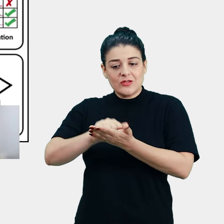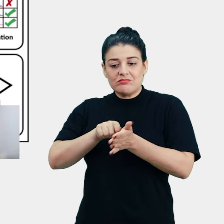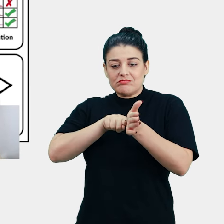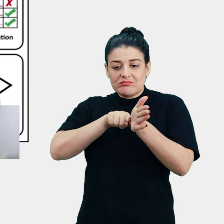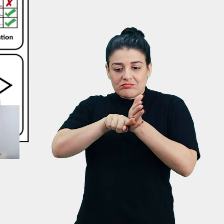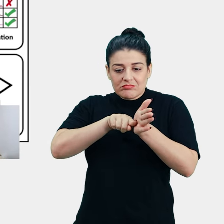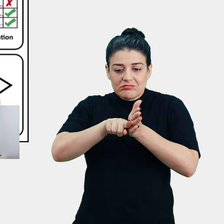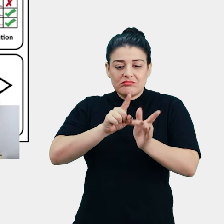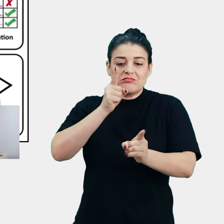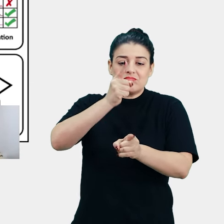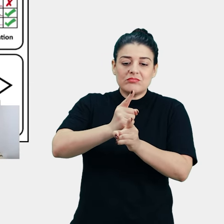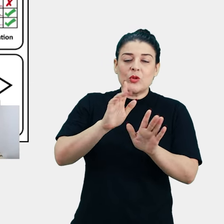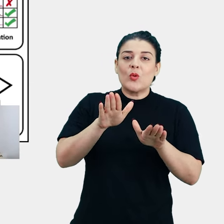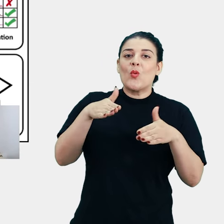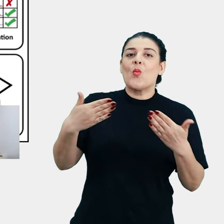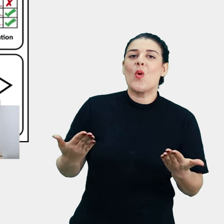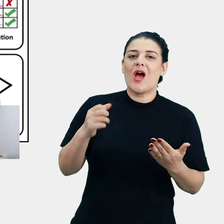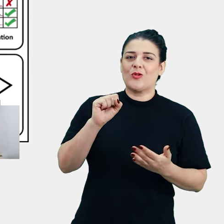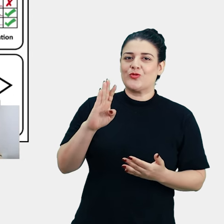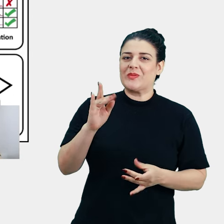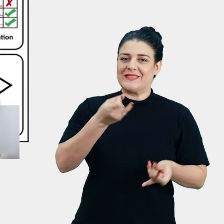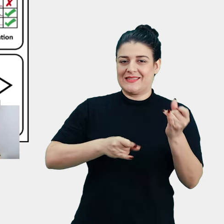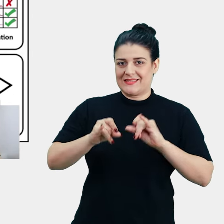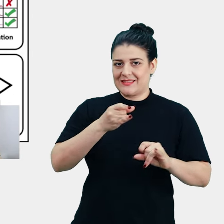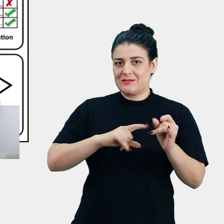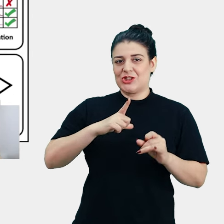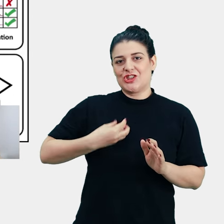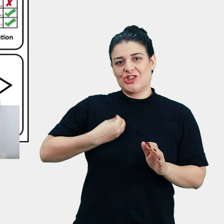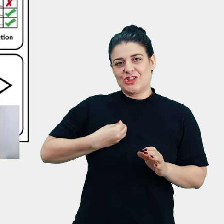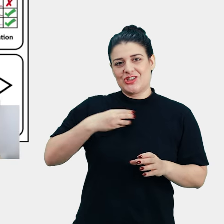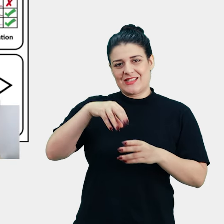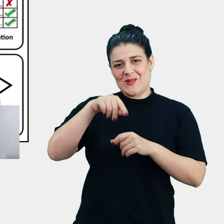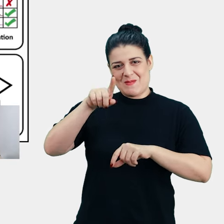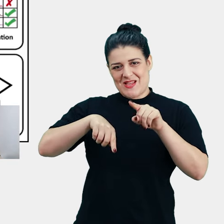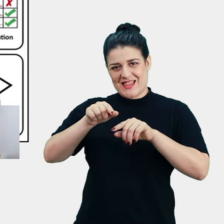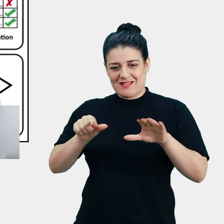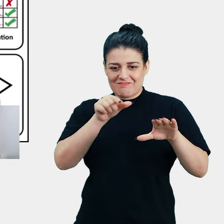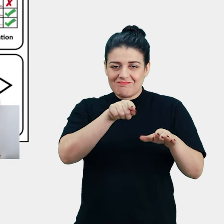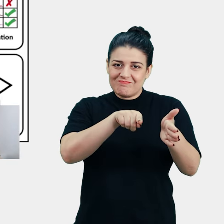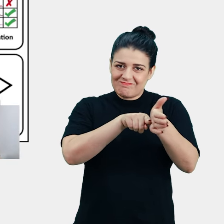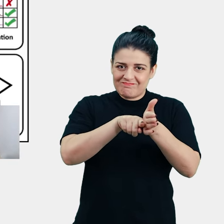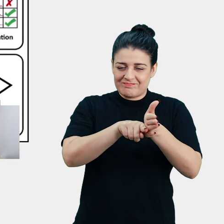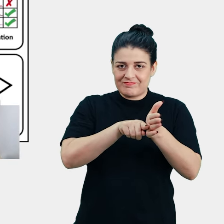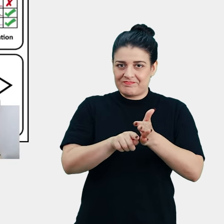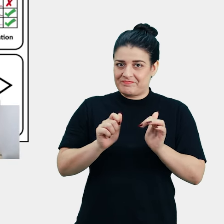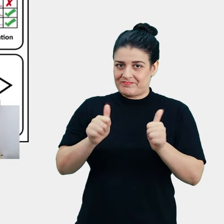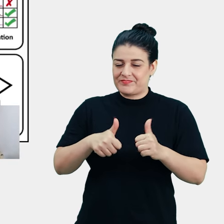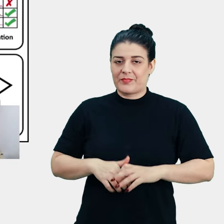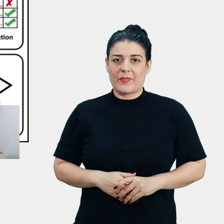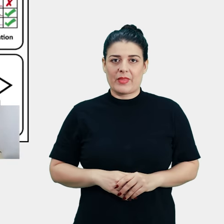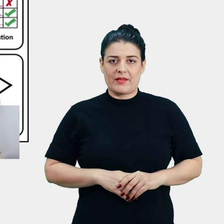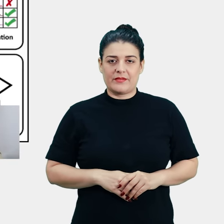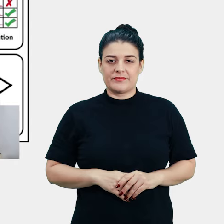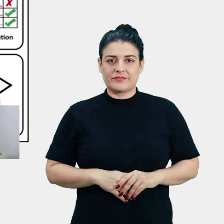busca de quais são essas substâncias químicas presentes nesse material que você está investigando, tá? Então, aqui